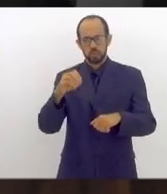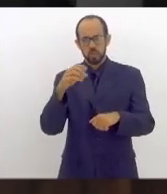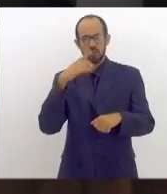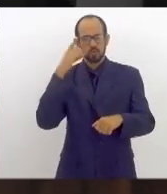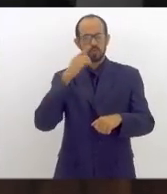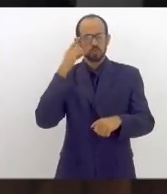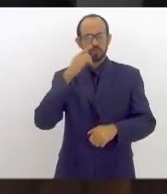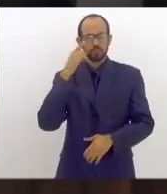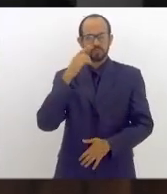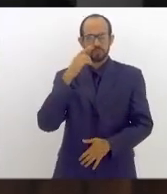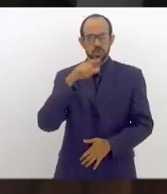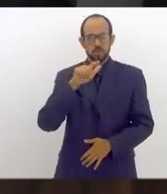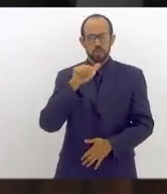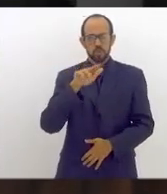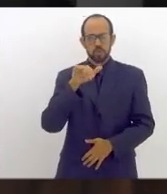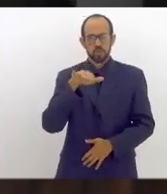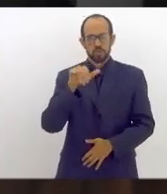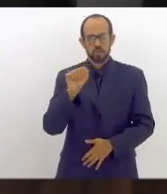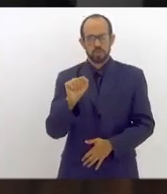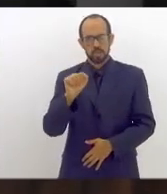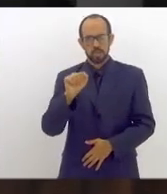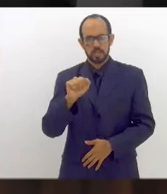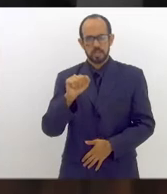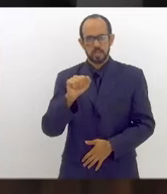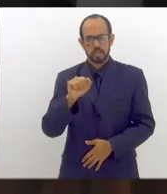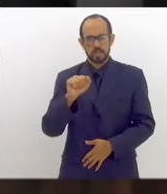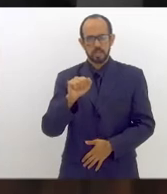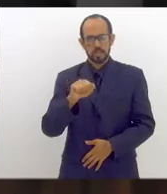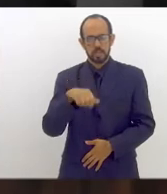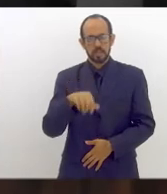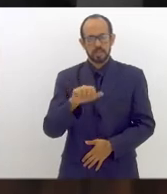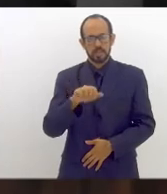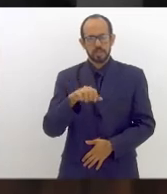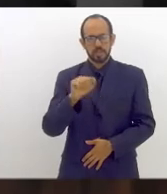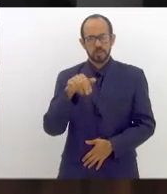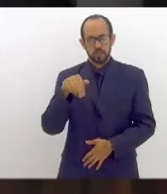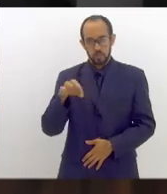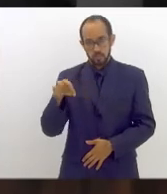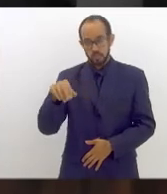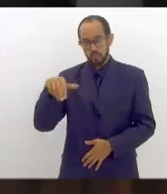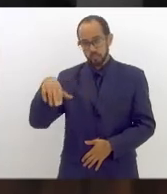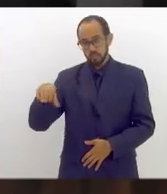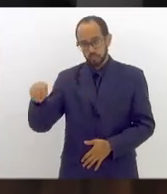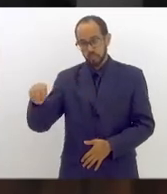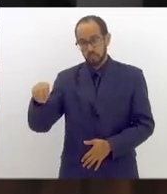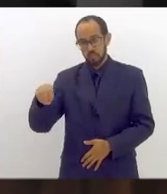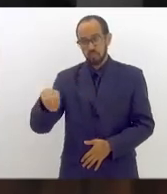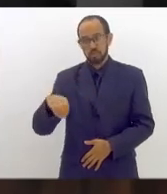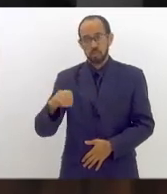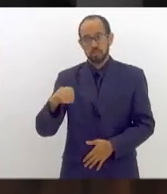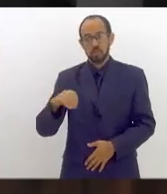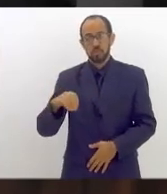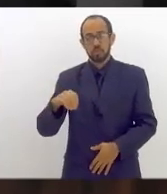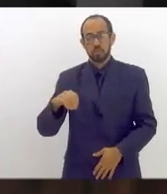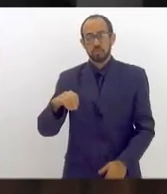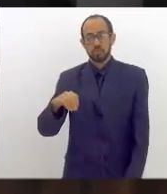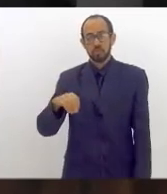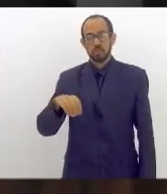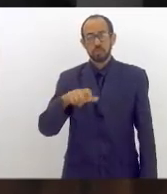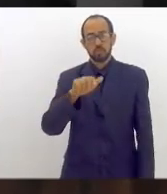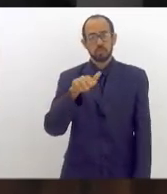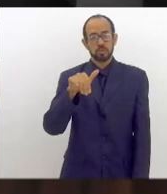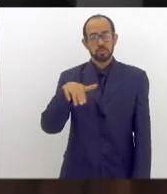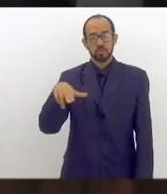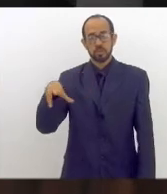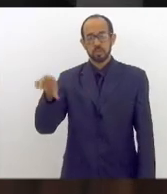Lúcia Esteves de Magalhães Antônio e lósio Barros Bastos e Luciano